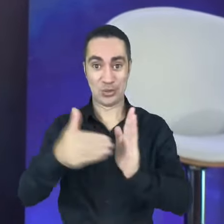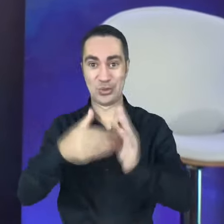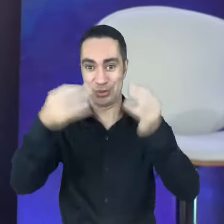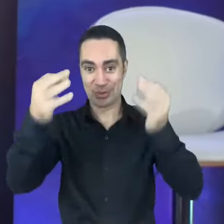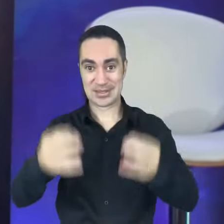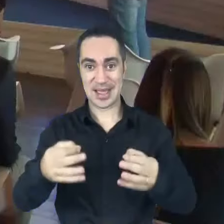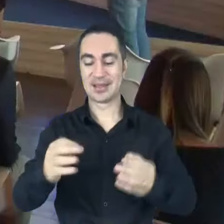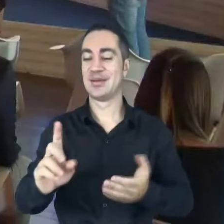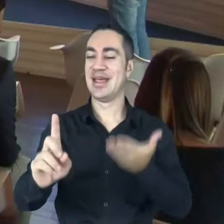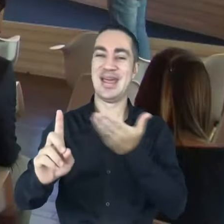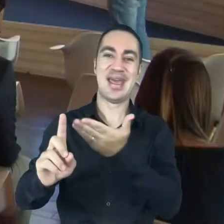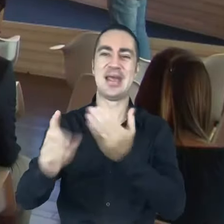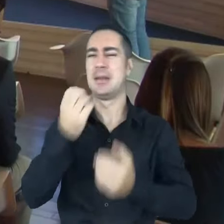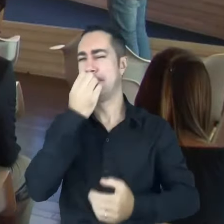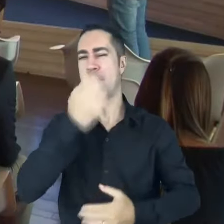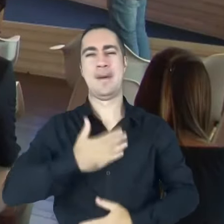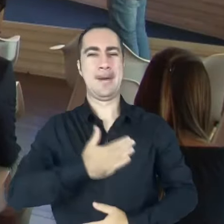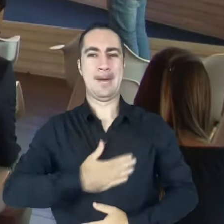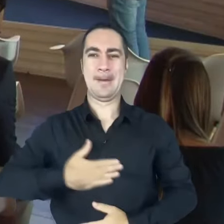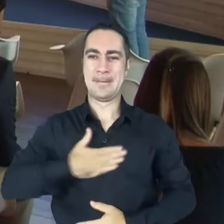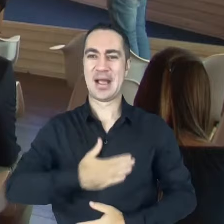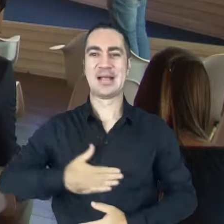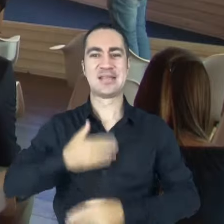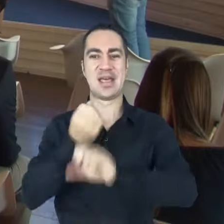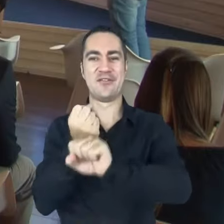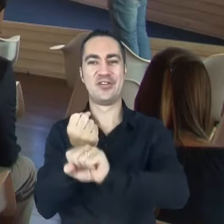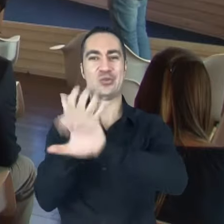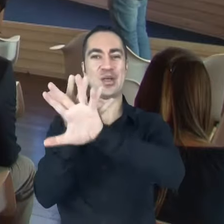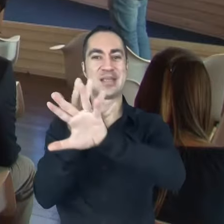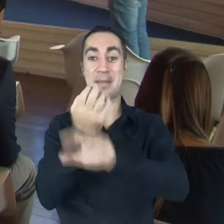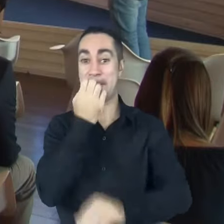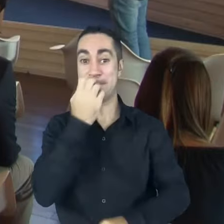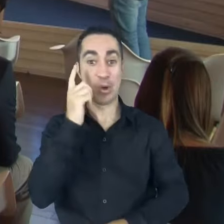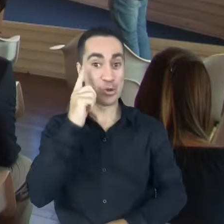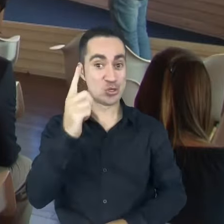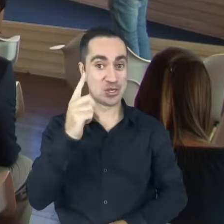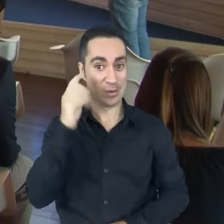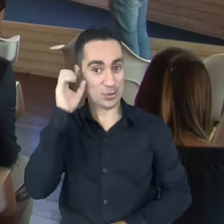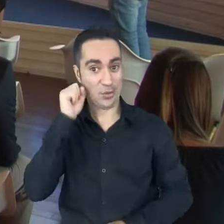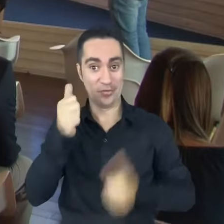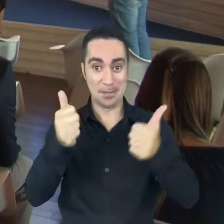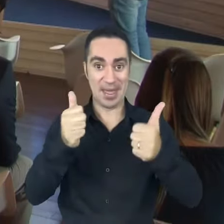você conosco, mesmo que virtualmente. Bom dia, você me escuta bem, Carlo?